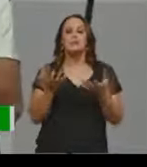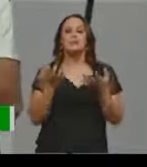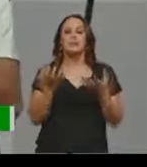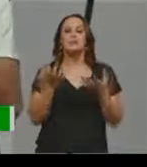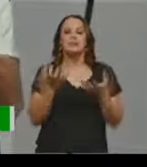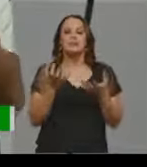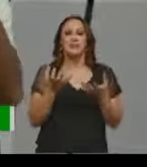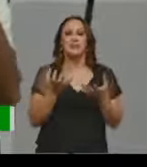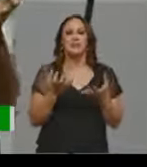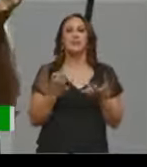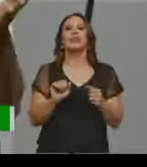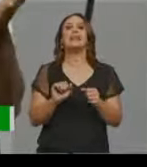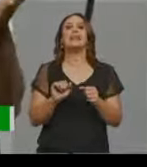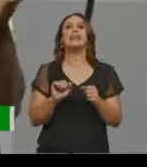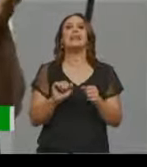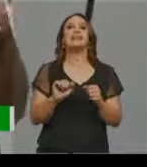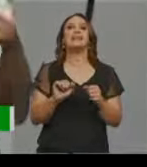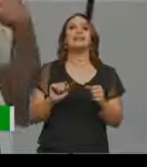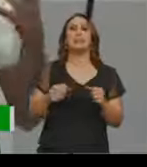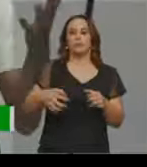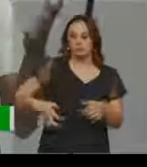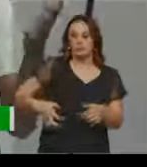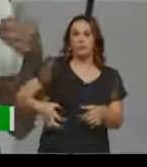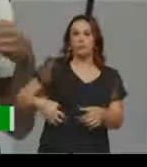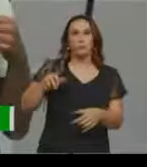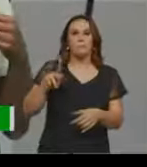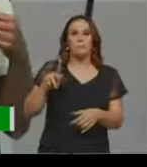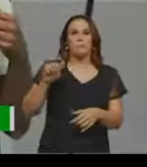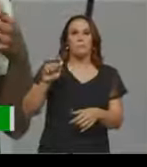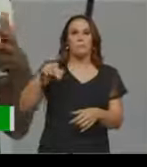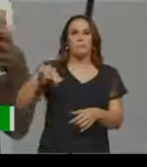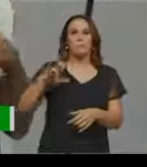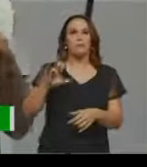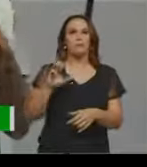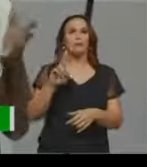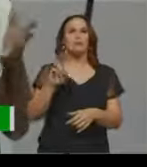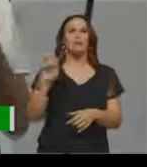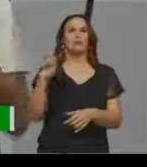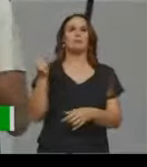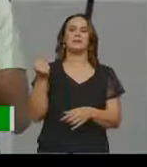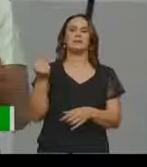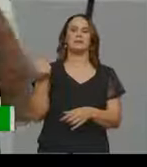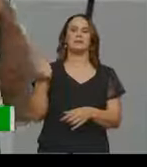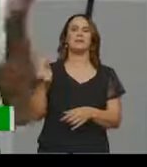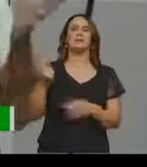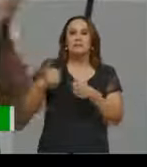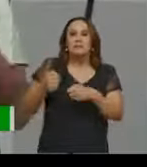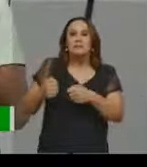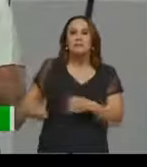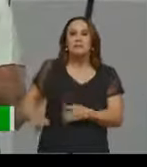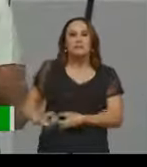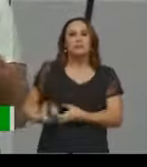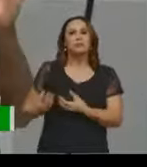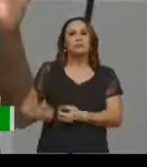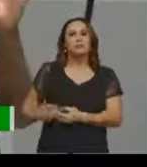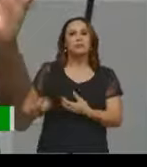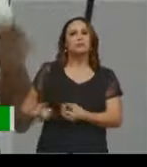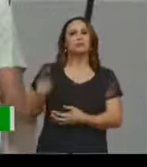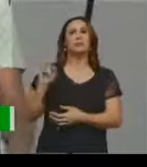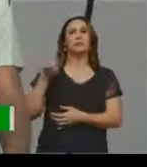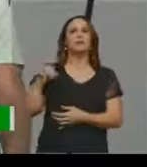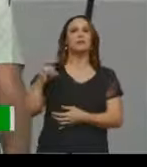daquela pessoa seja capaz de produzir insulina, porque geneticamente aquela pessoa já não produz insulina, ela nasceu assim. Vamos